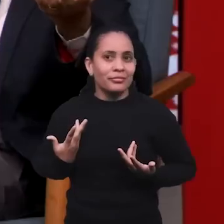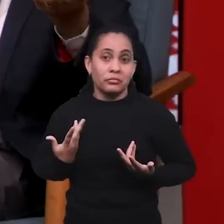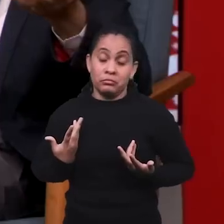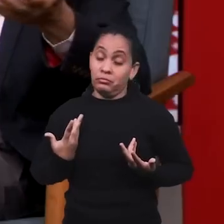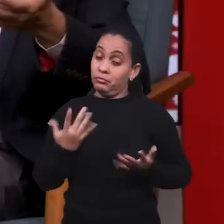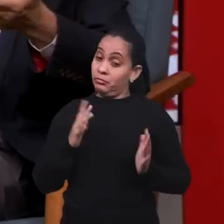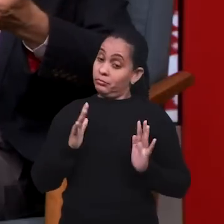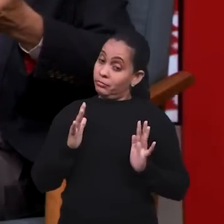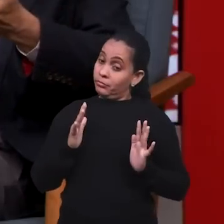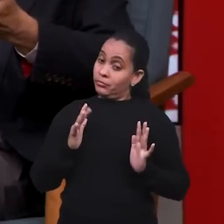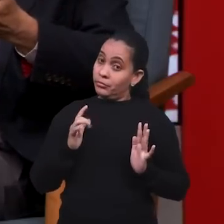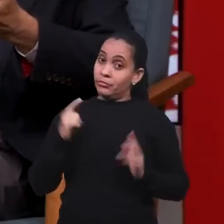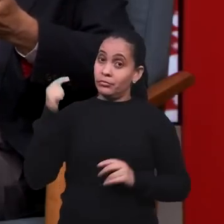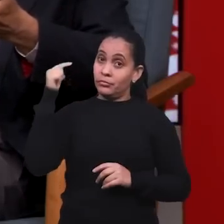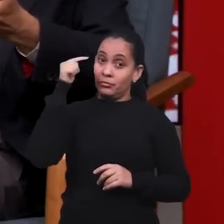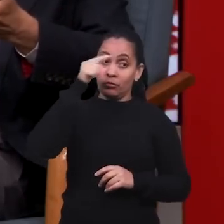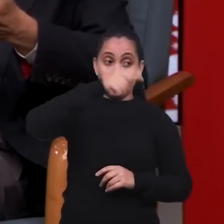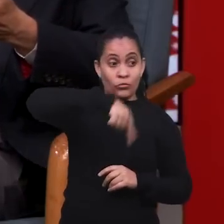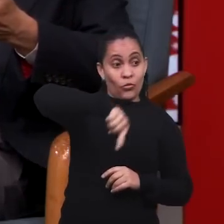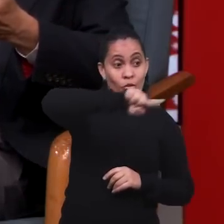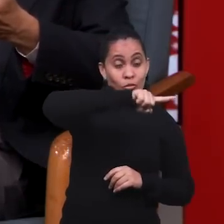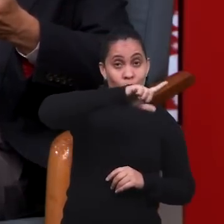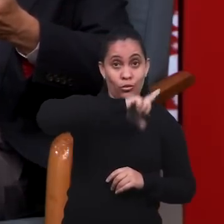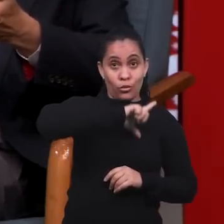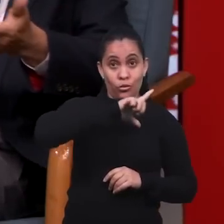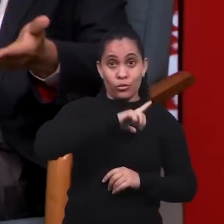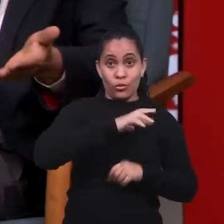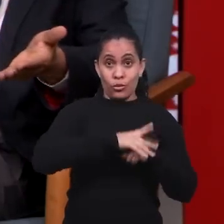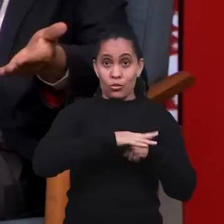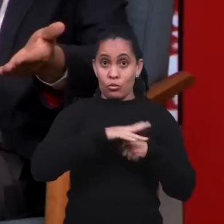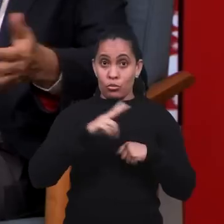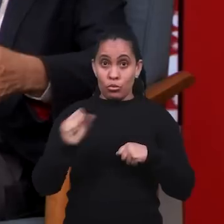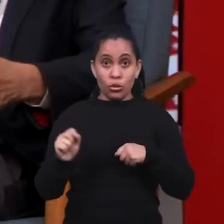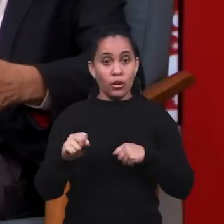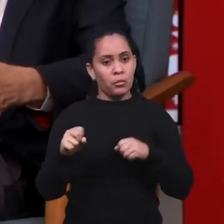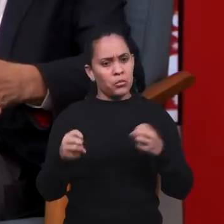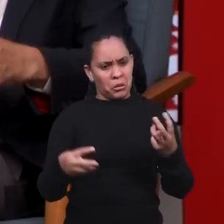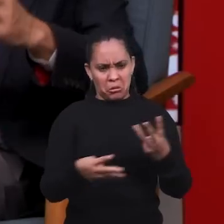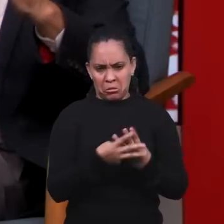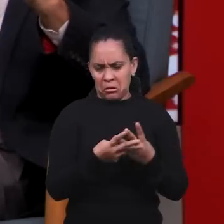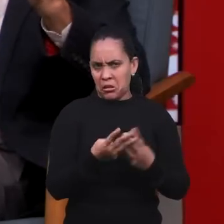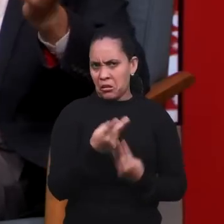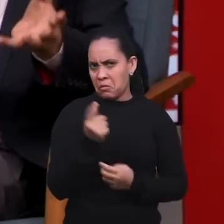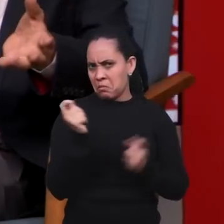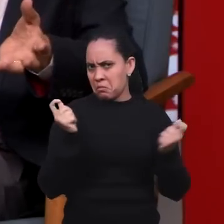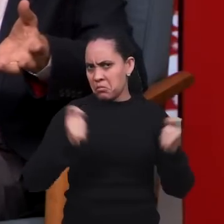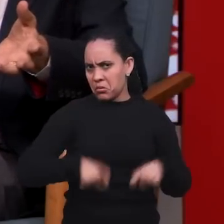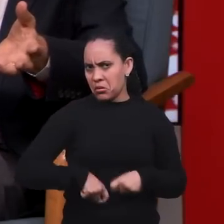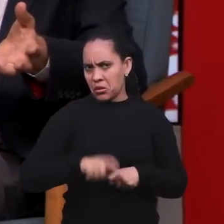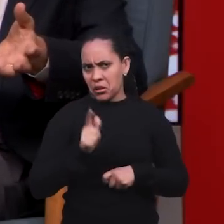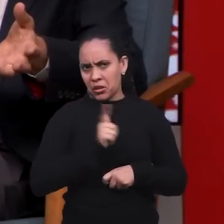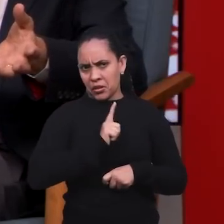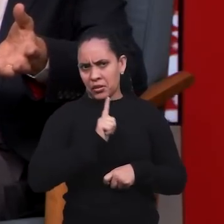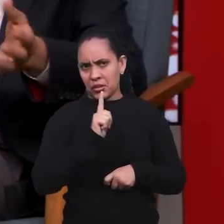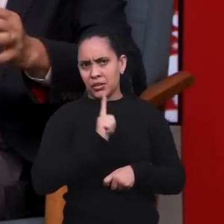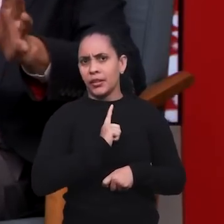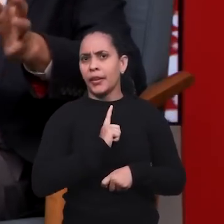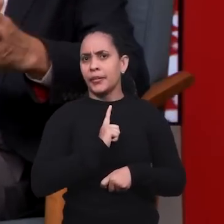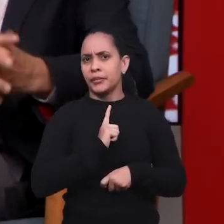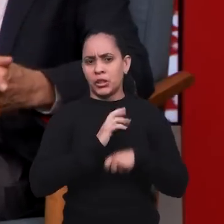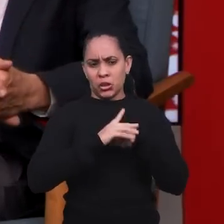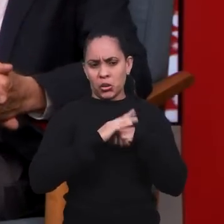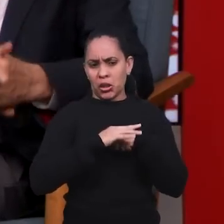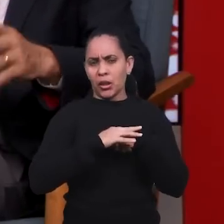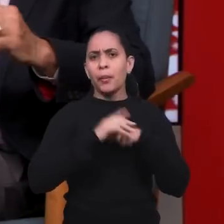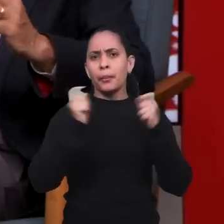Provavelmente, havia dos outros que foram curados também judeus. Porque dentro da situação da doença, eles